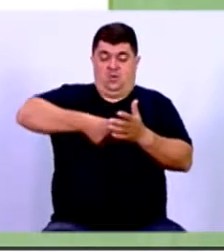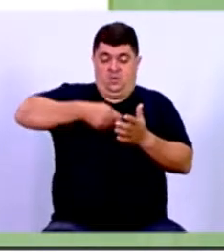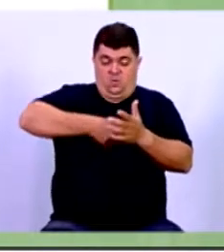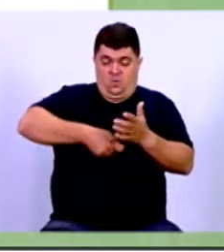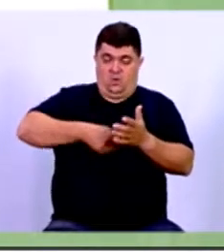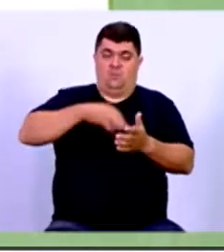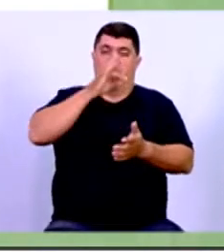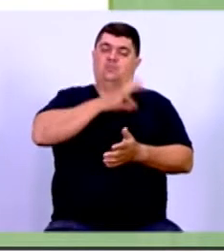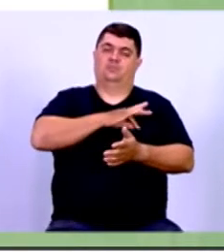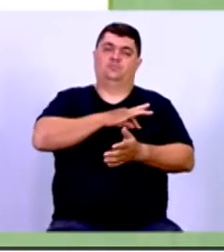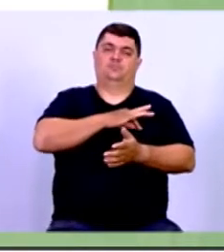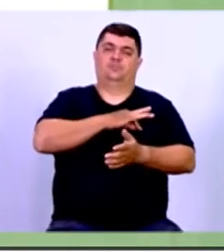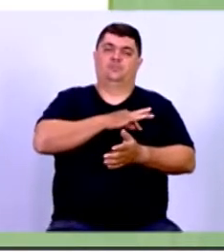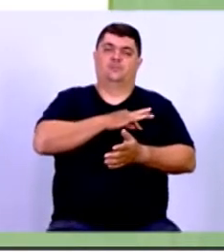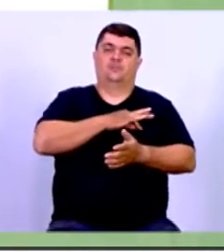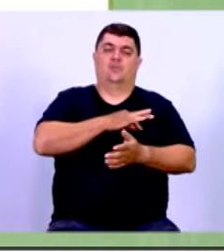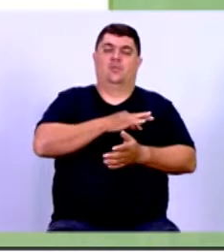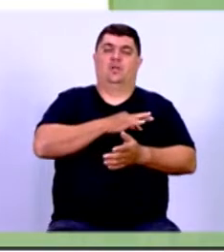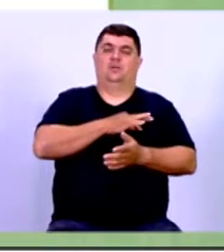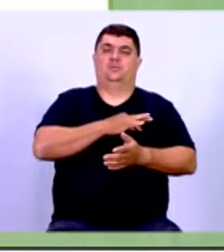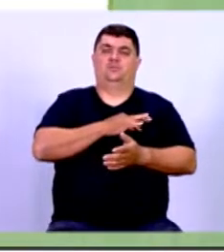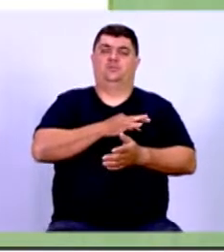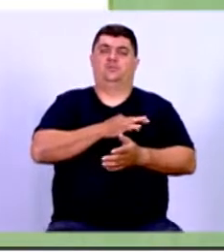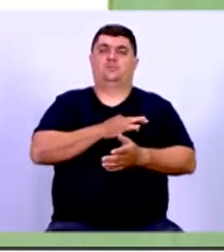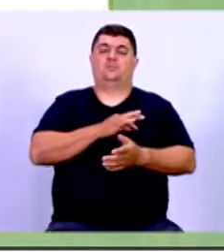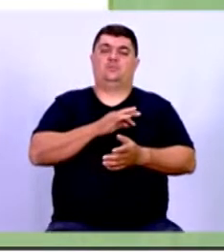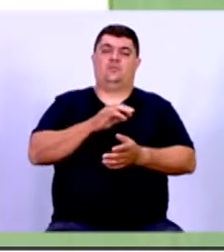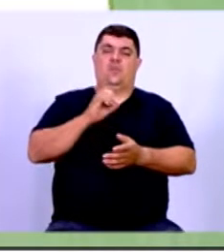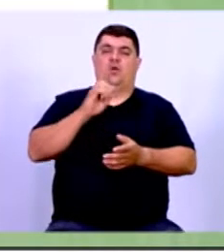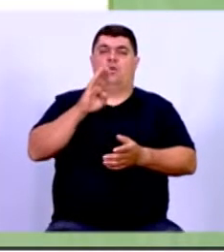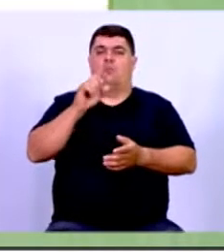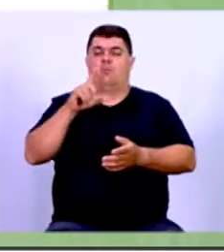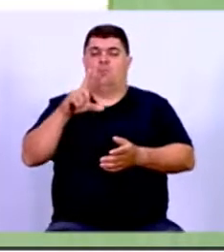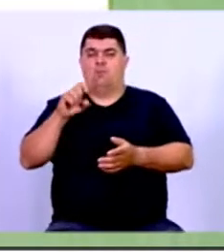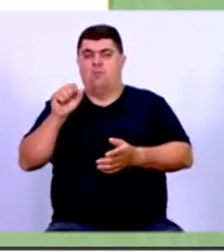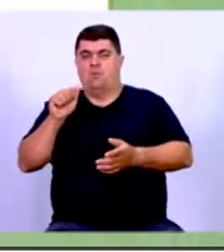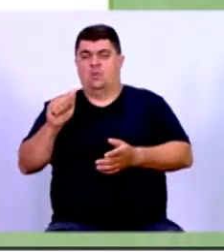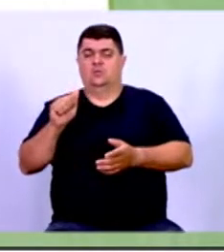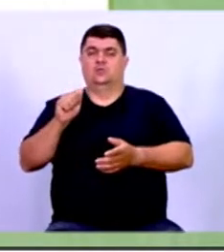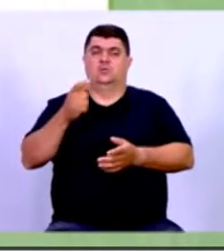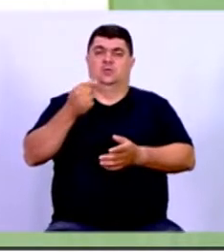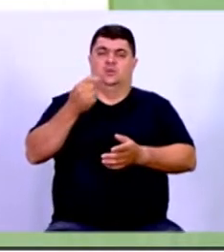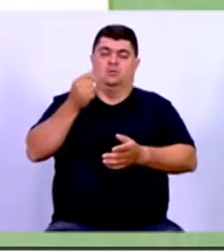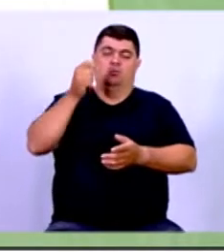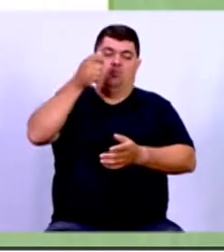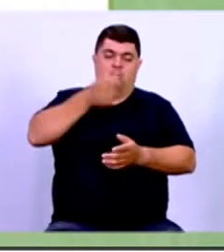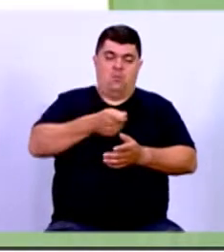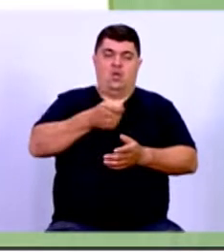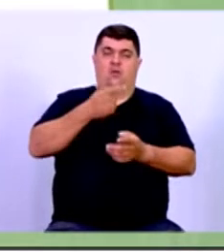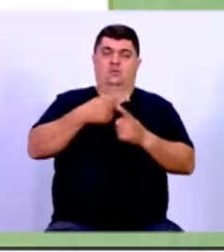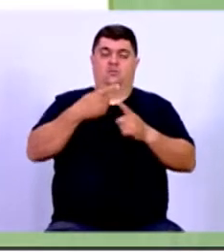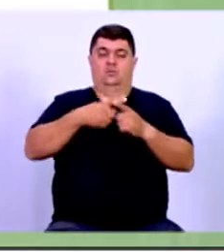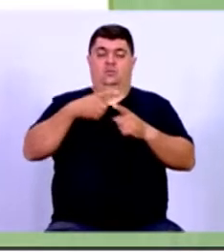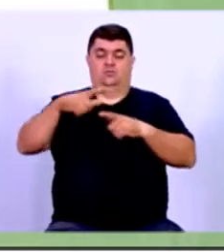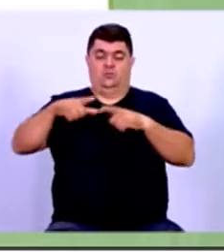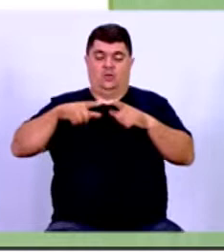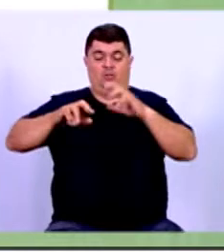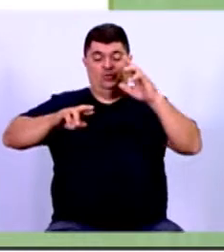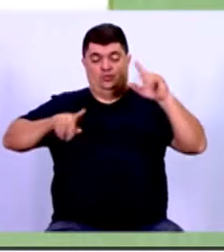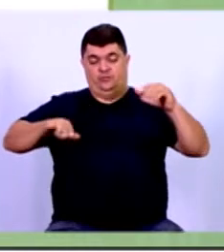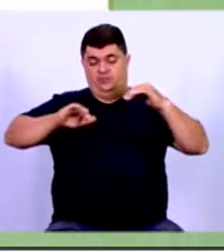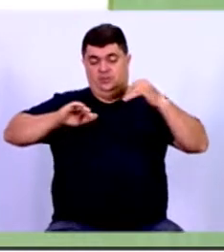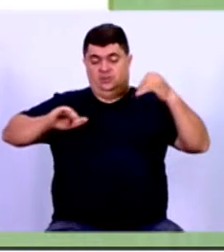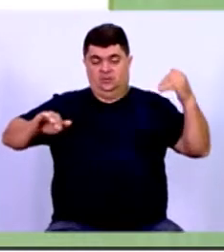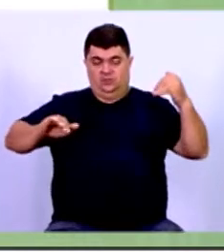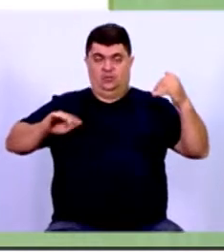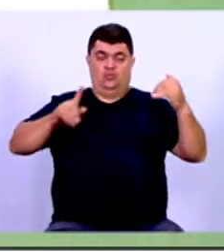obrigatório, obrigatoriamente pagar uma bolsa ou conceder um benefício pelos serviços que esse estágio presta,